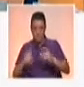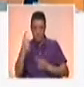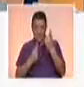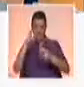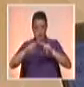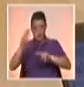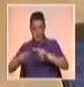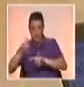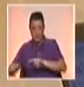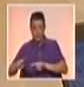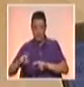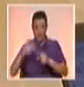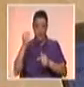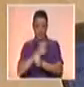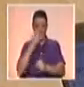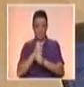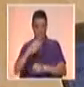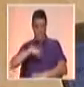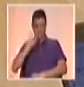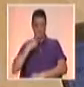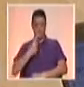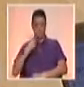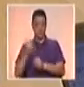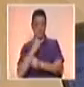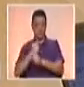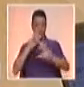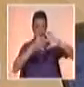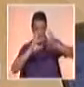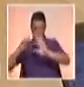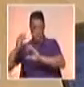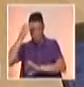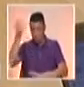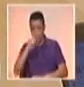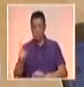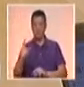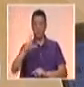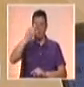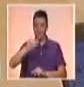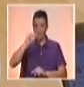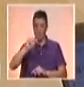disciplina, julgo que é um trabalho que ele próprio tem que fazer e também em articulação com o próprio professor.